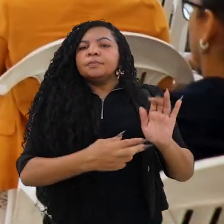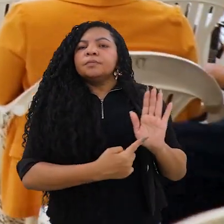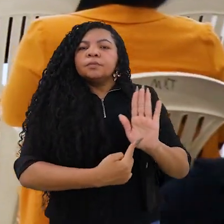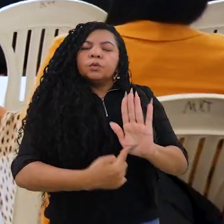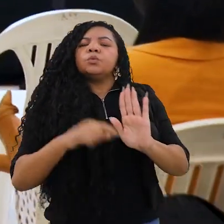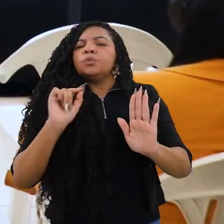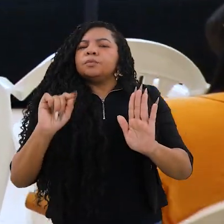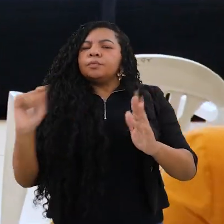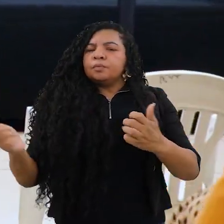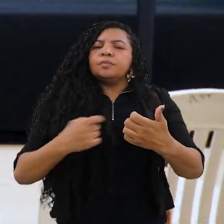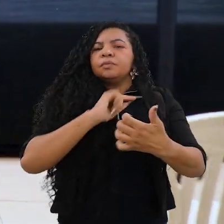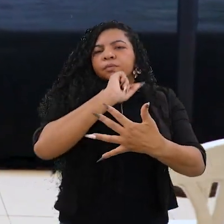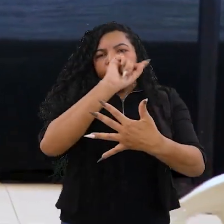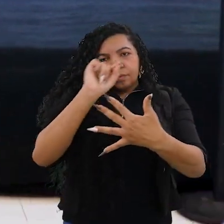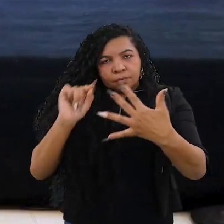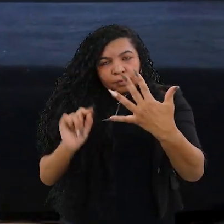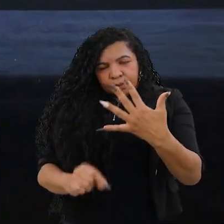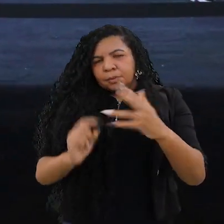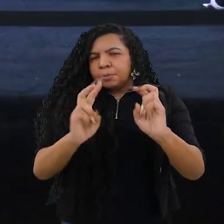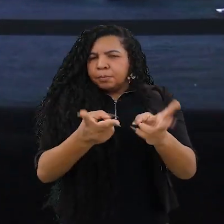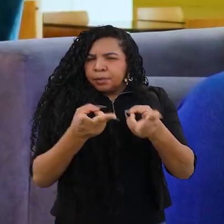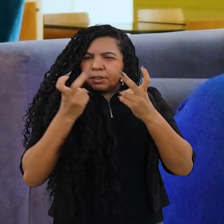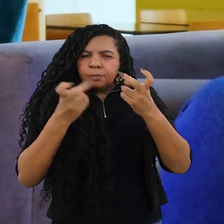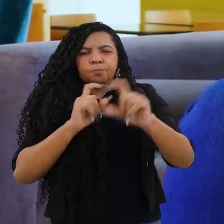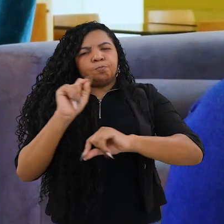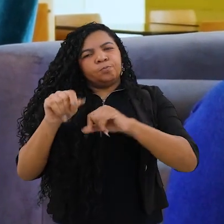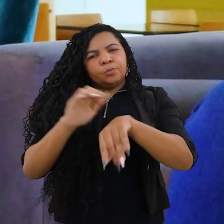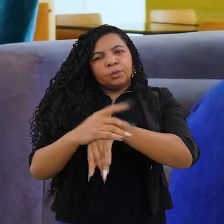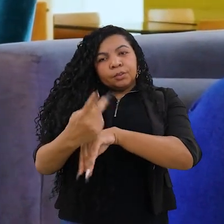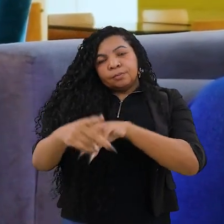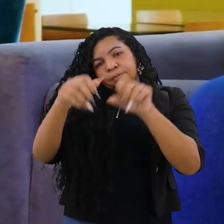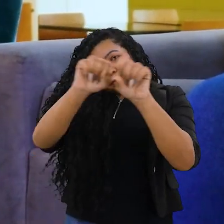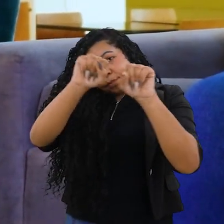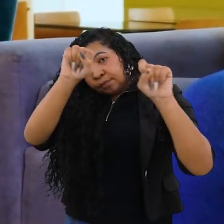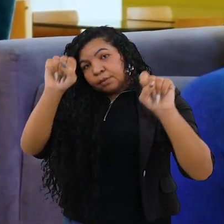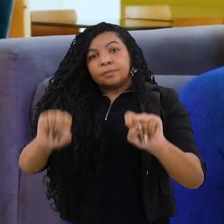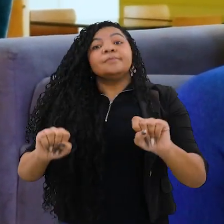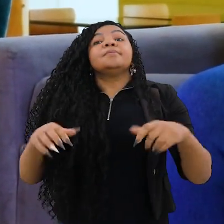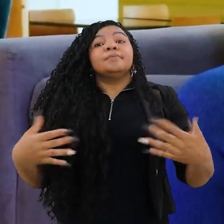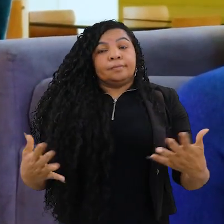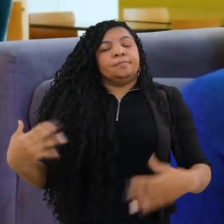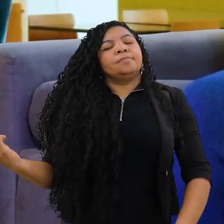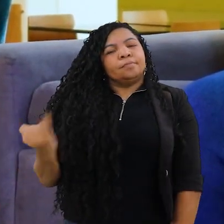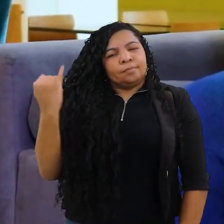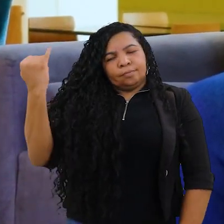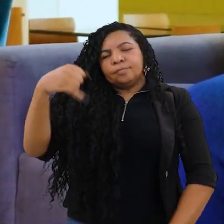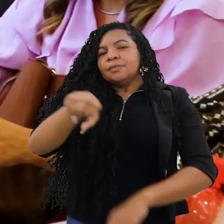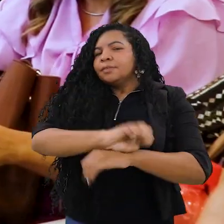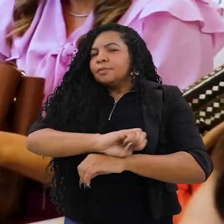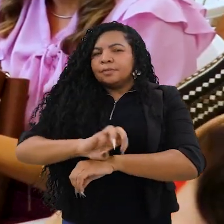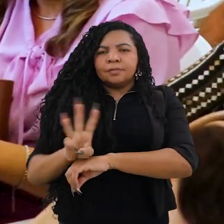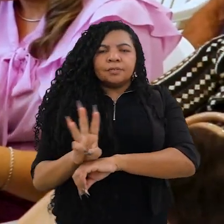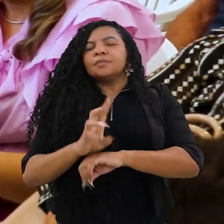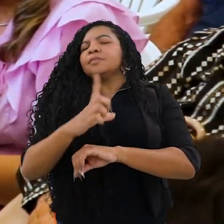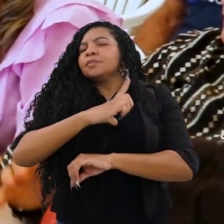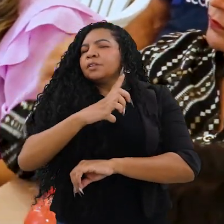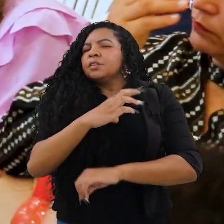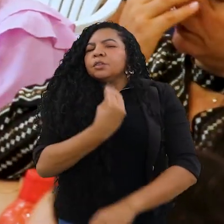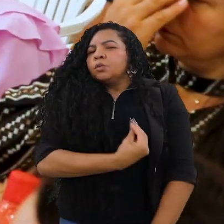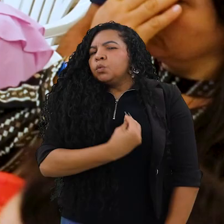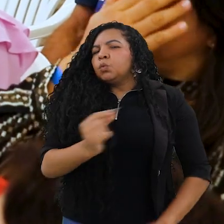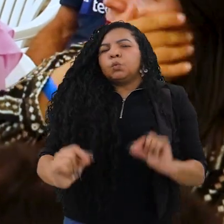podemos apresentar o que cada um enxerga a respeito desse sistema e é muito importante que a